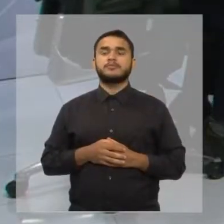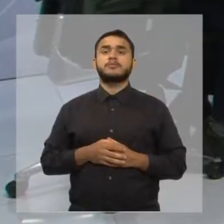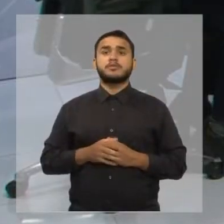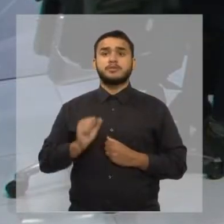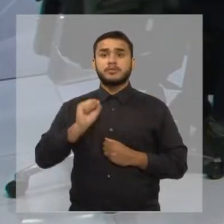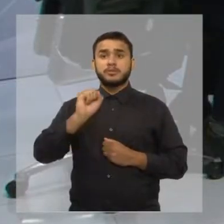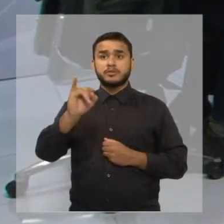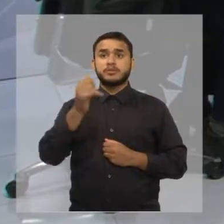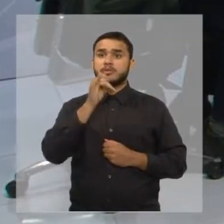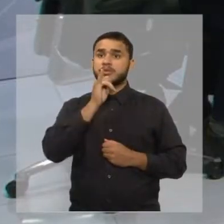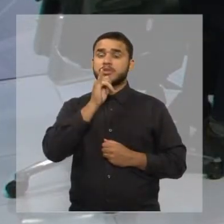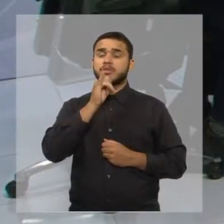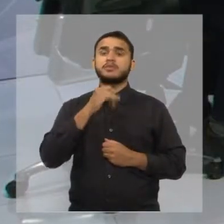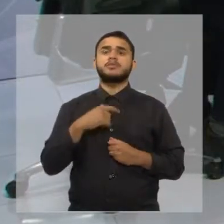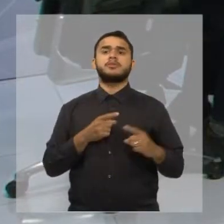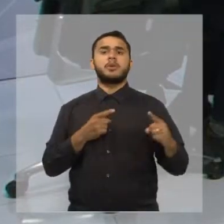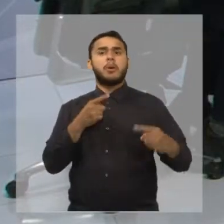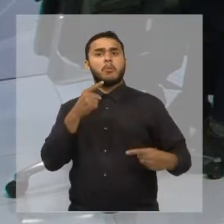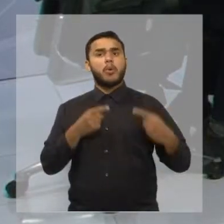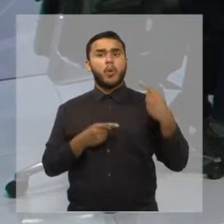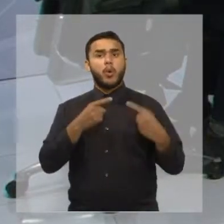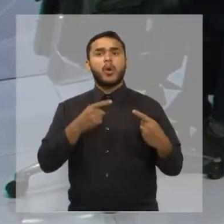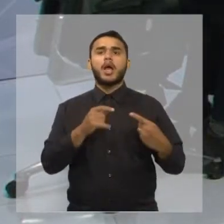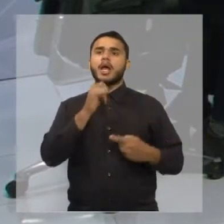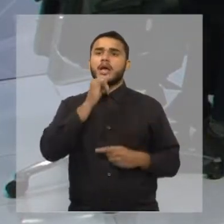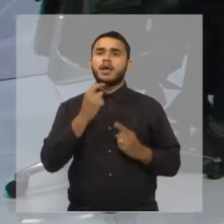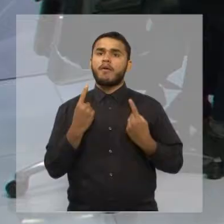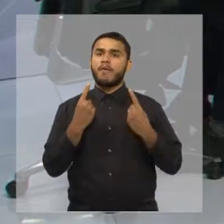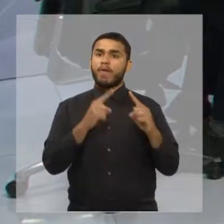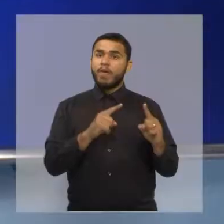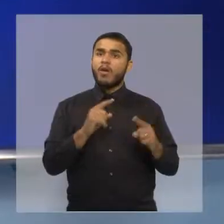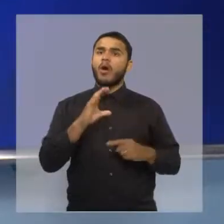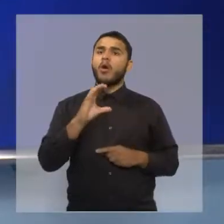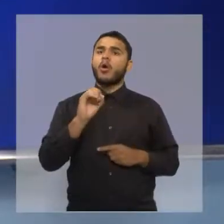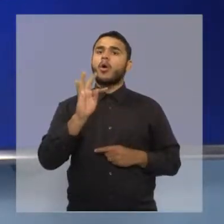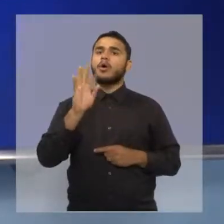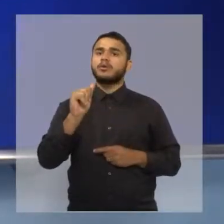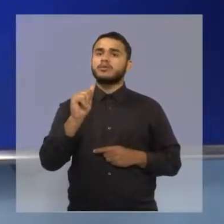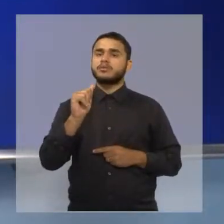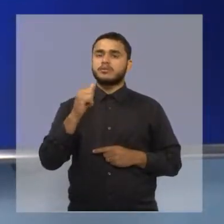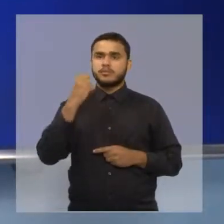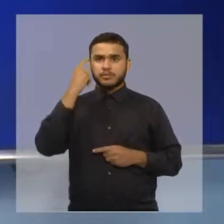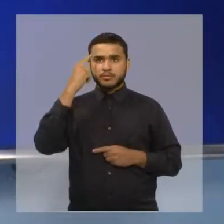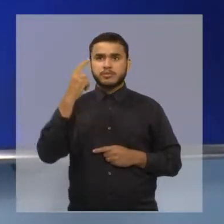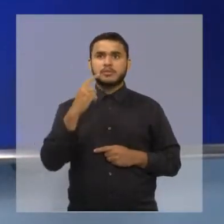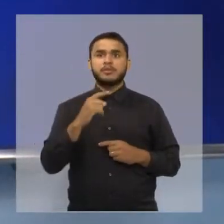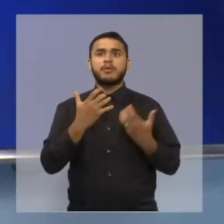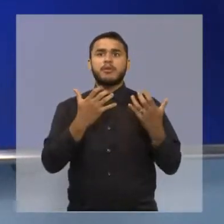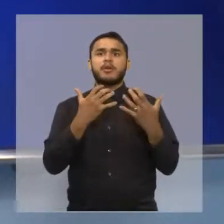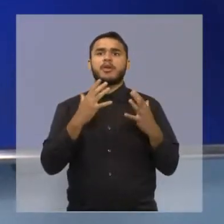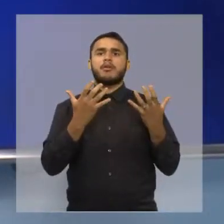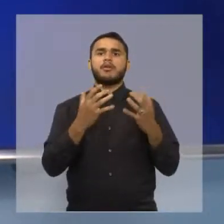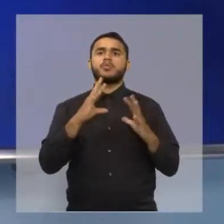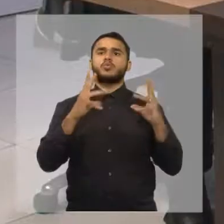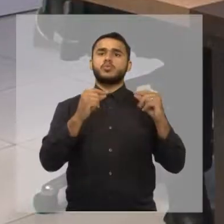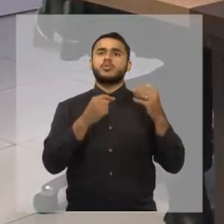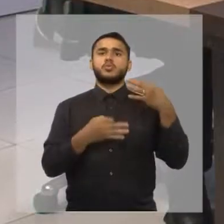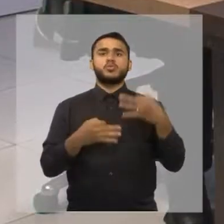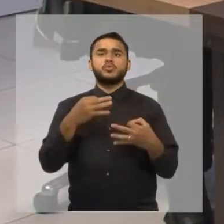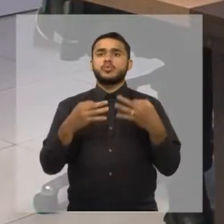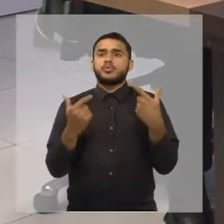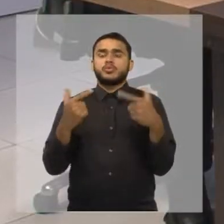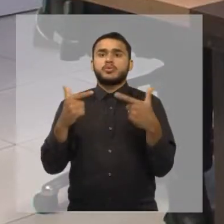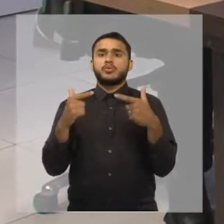a determinadas políticas de cota, que representam um pressuposto de homogeneidade